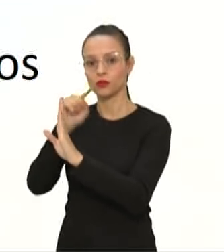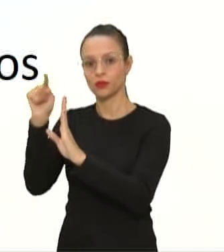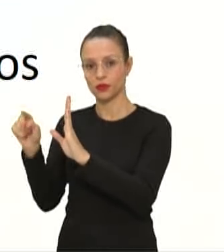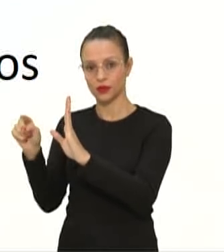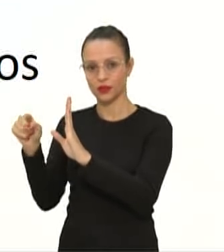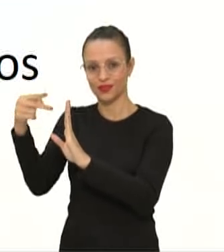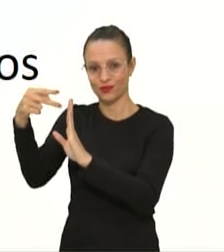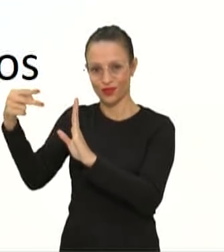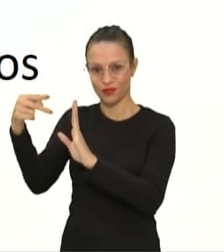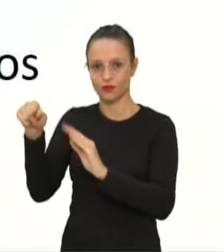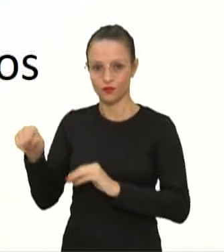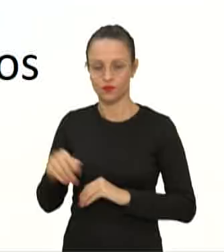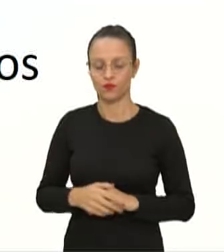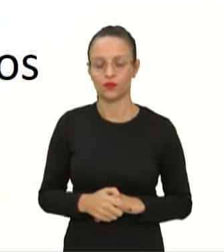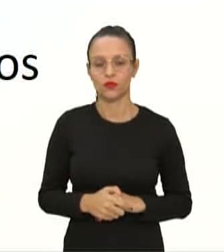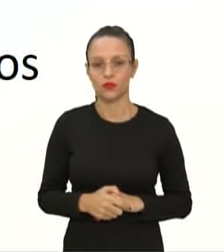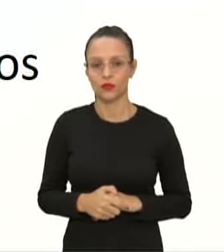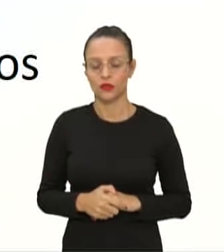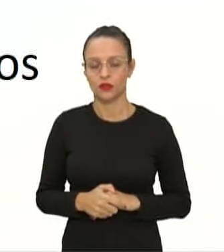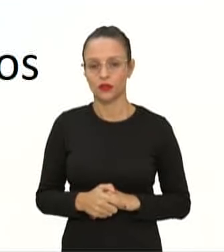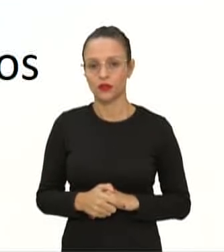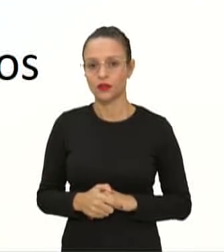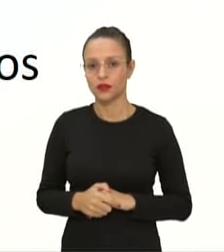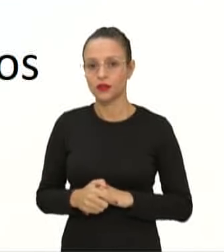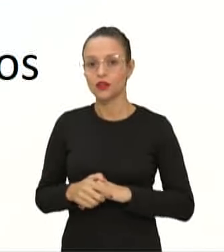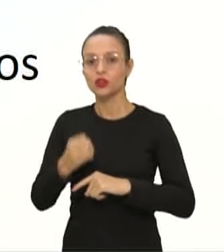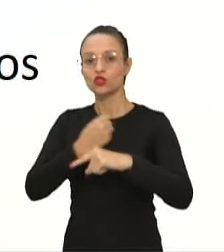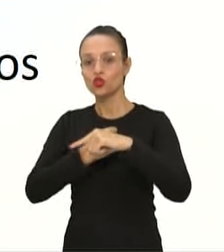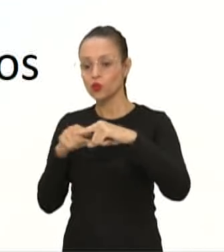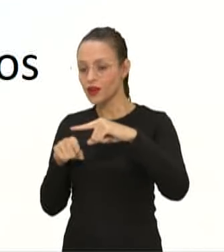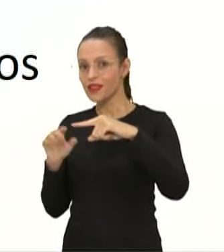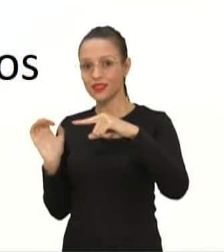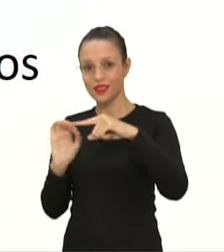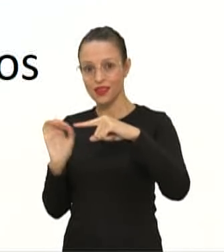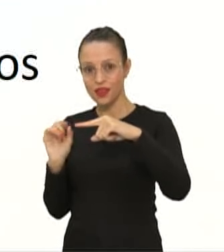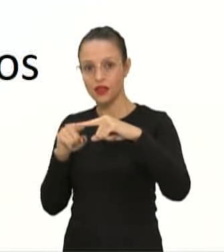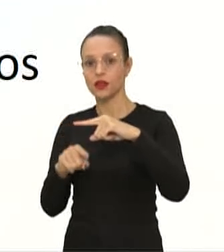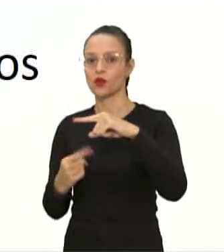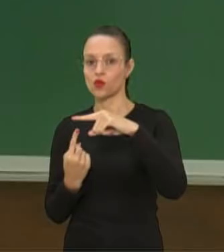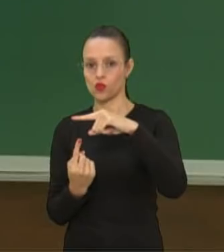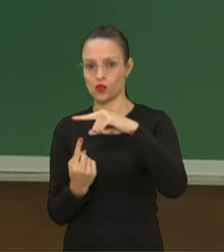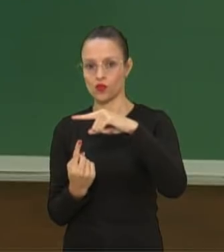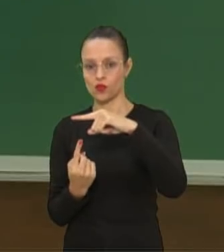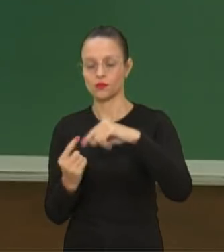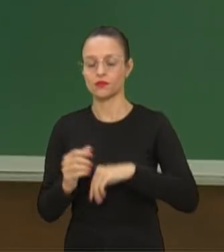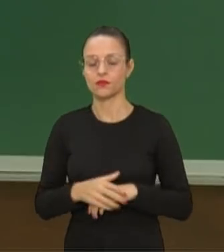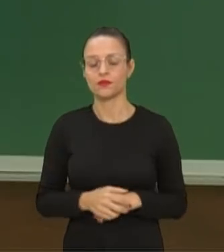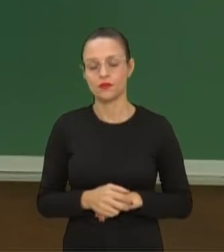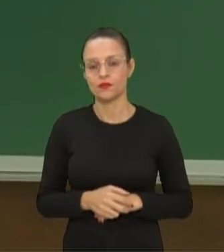membro. Nos termos sem denominador, nós escrevemos o 1 como denominador.